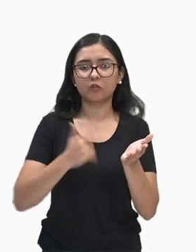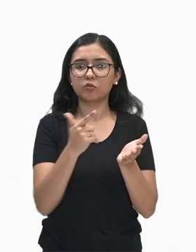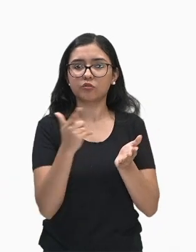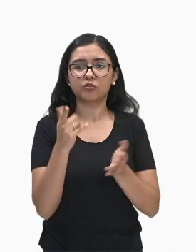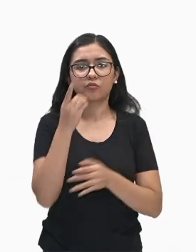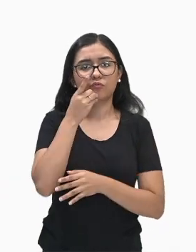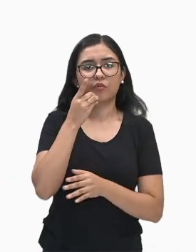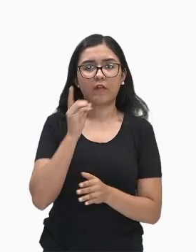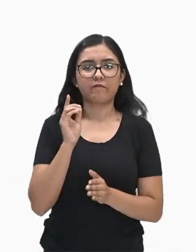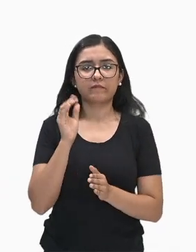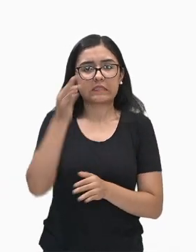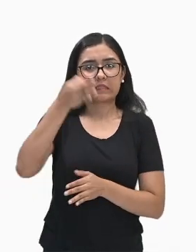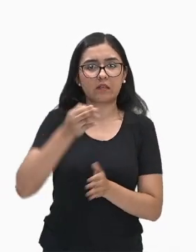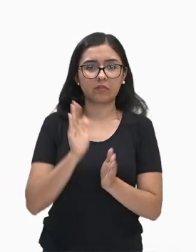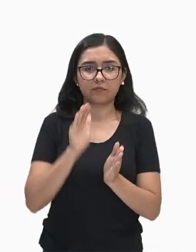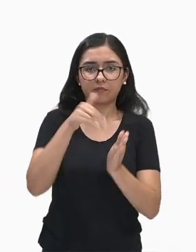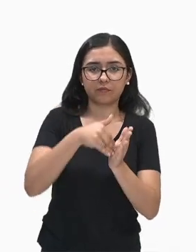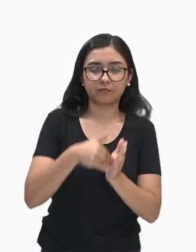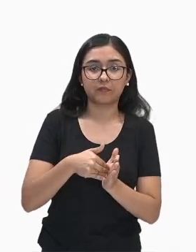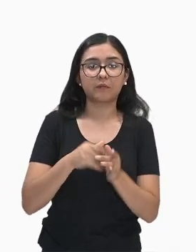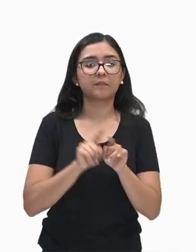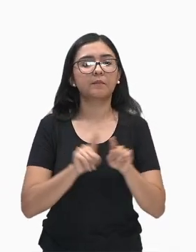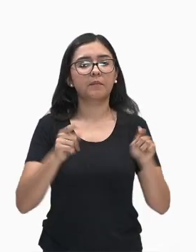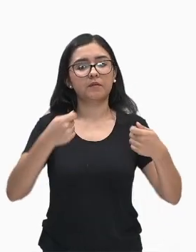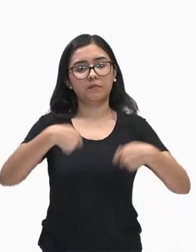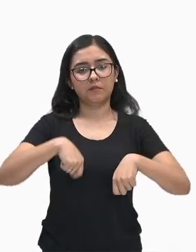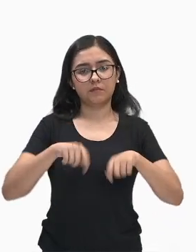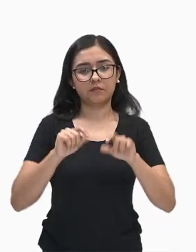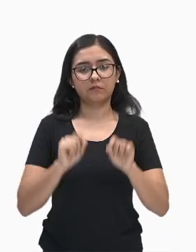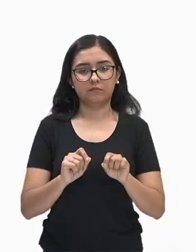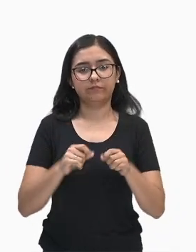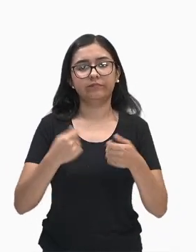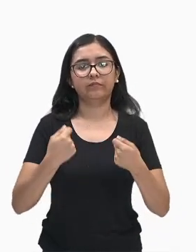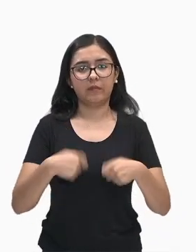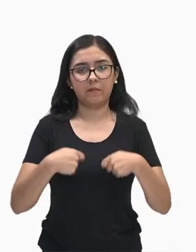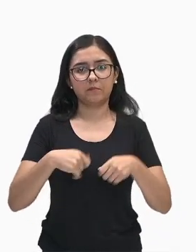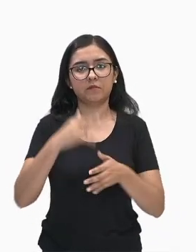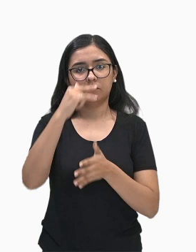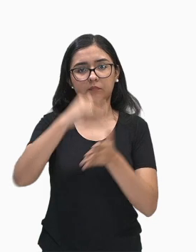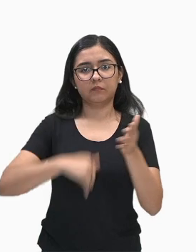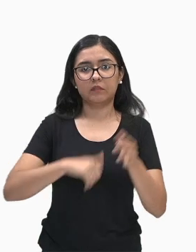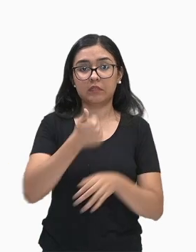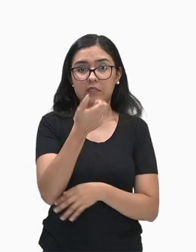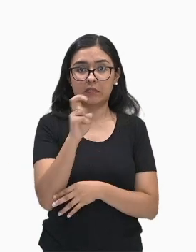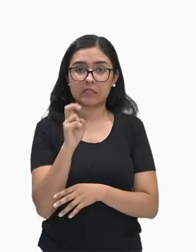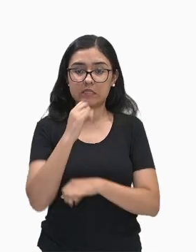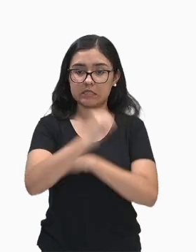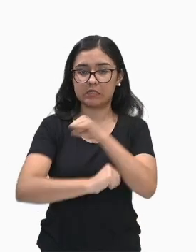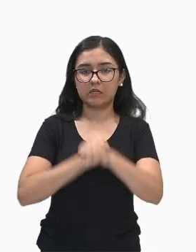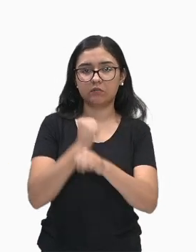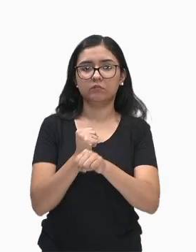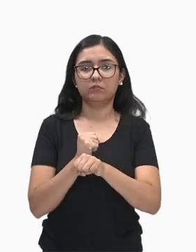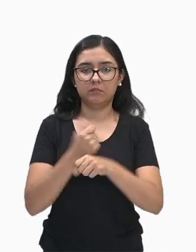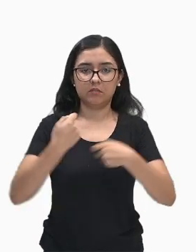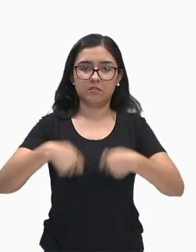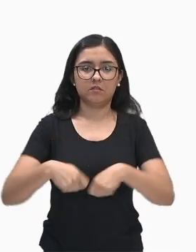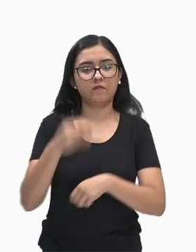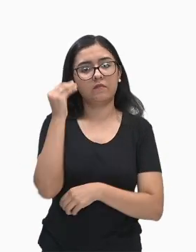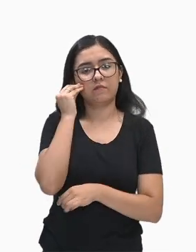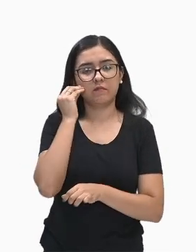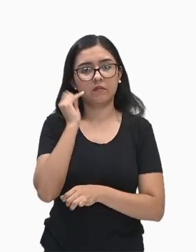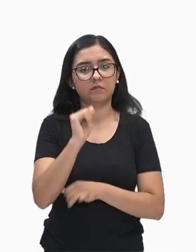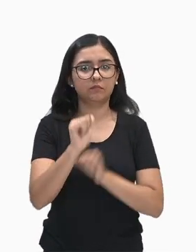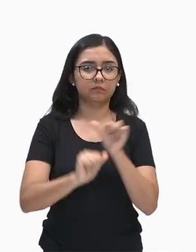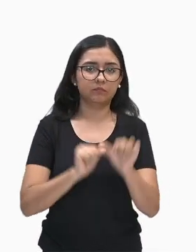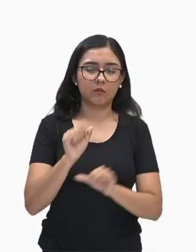de encerramento, mas que devia ser revisado depois de 15 anos, imagina. E aí nós vamos